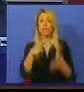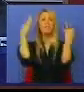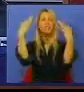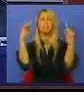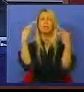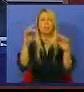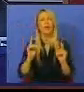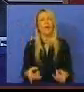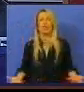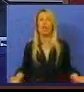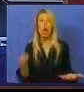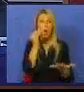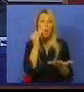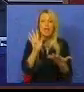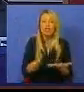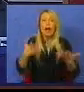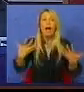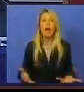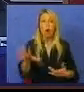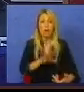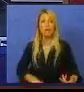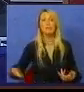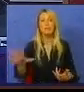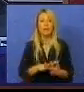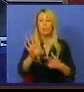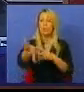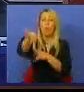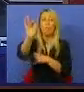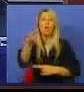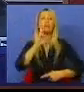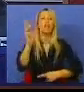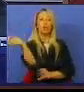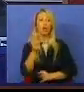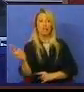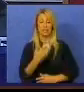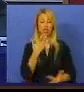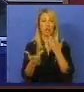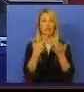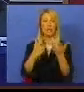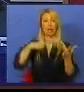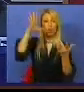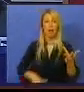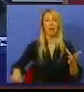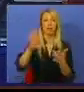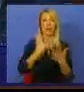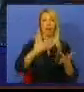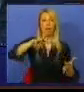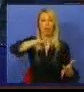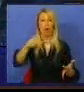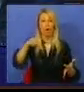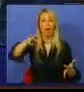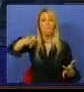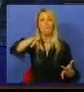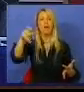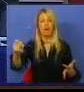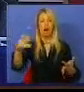esta. Como é que está, neste momento, a situação da nomeação do diretor artístico do Teatro Nacional Dona Maria? Já sabemos que a culpa pelos vistos, o